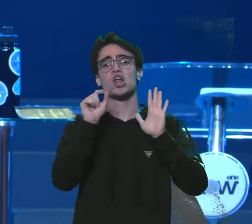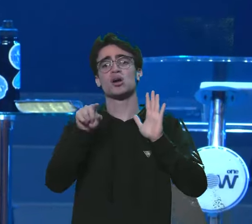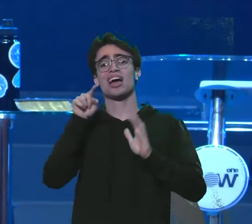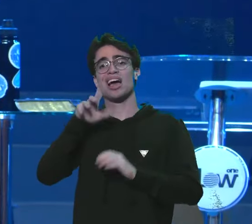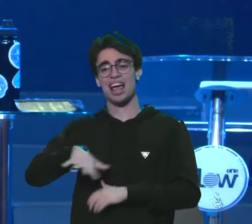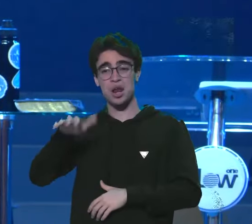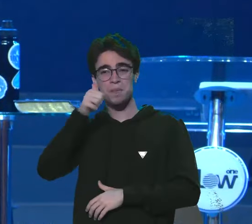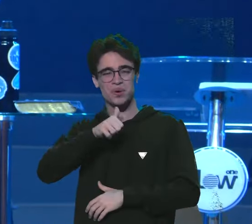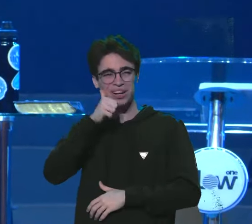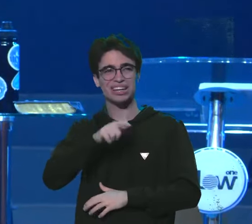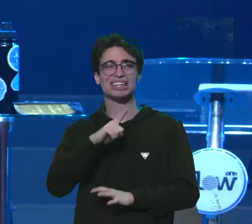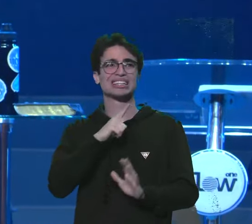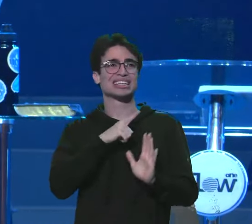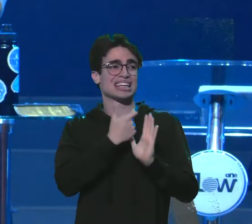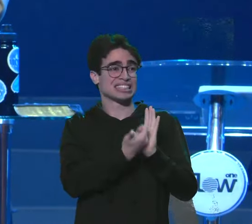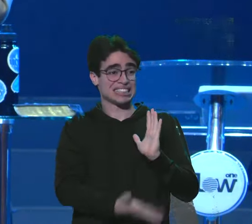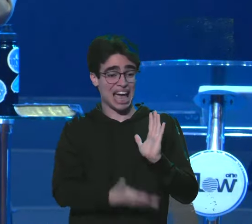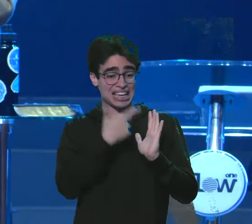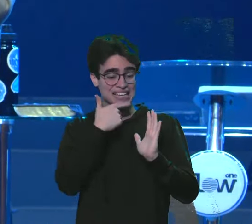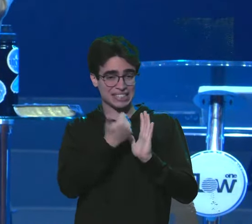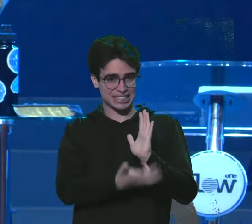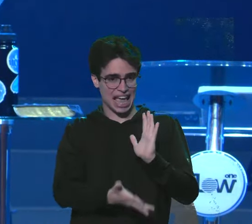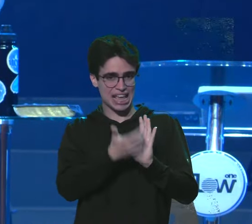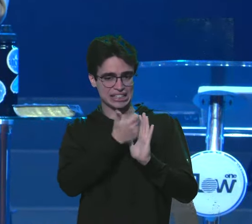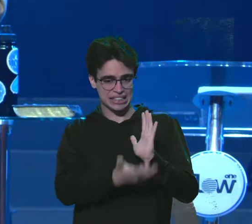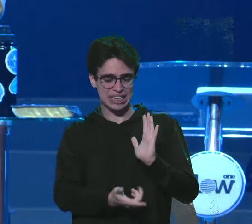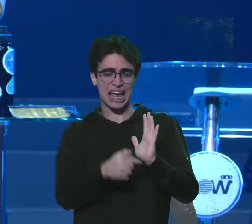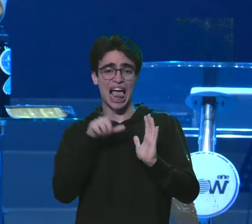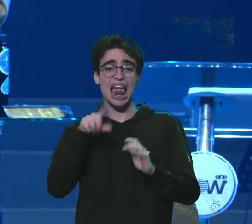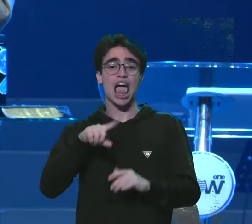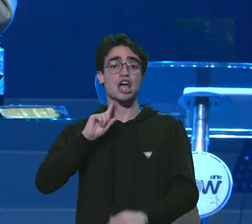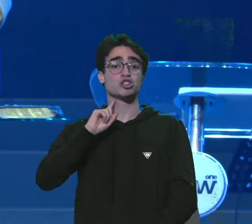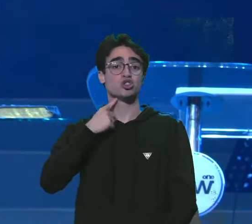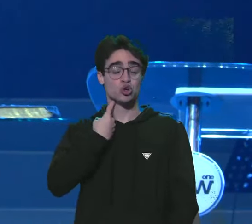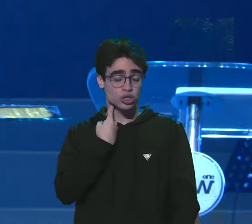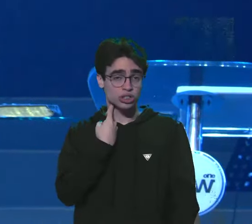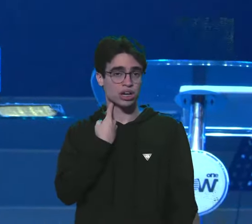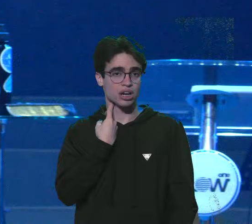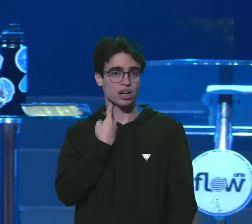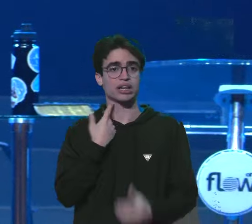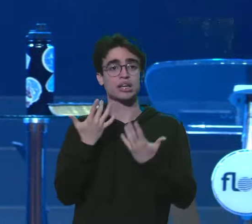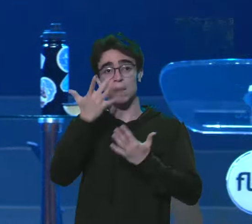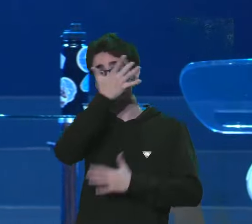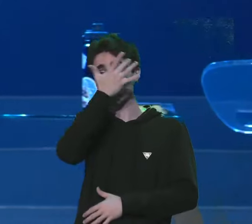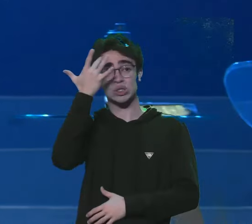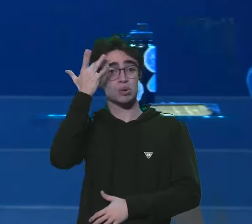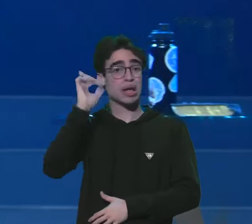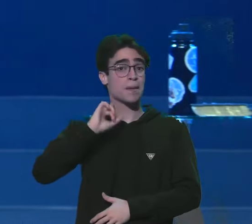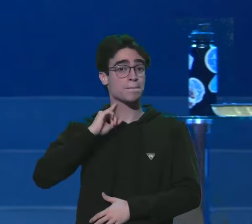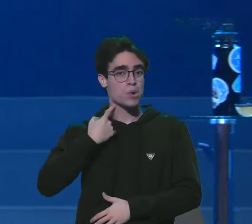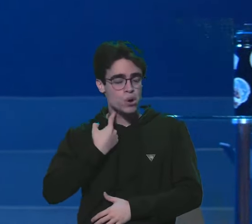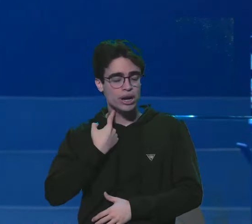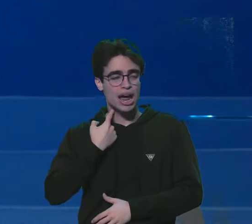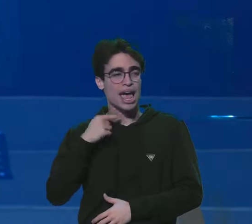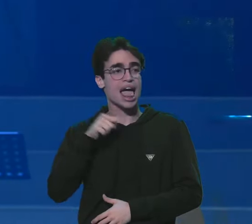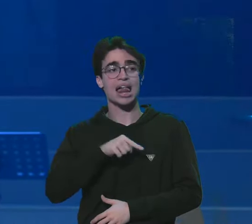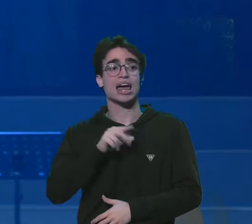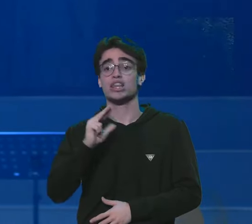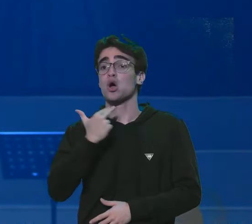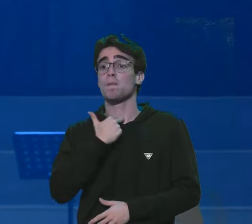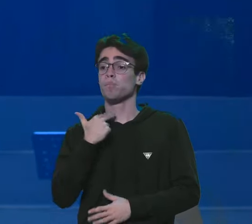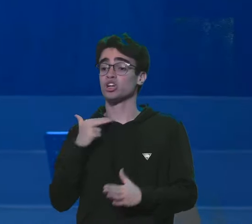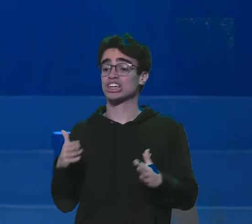que aquelas mulheres que tinham fluxo de sangue, elas eram impuras. E a pessoa impura, ela não podia entrar